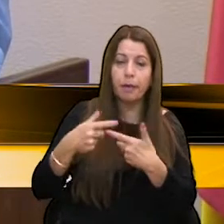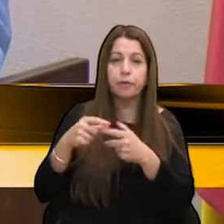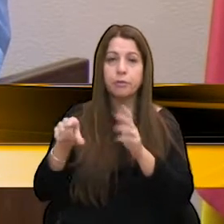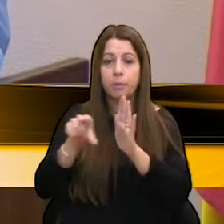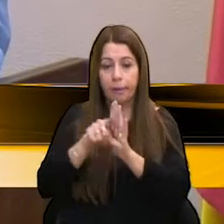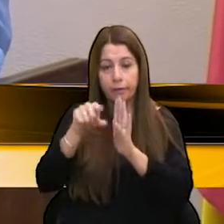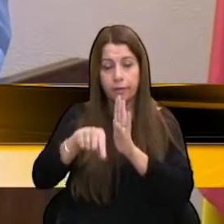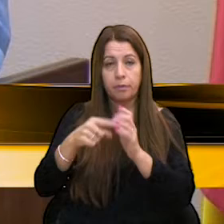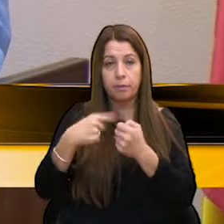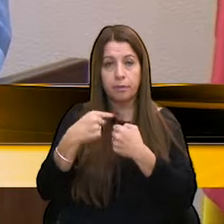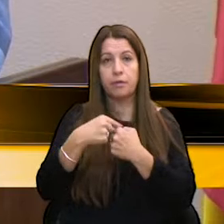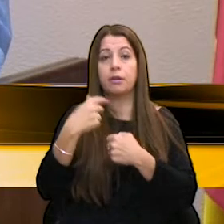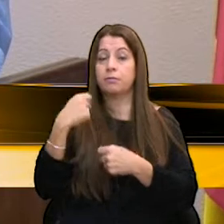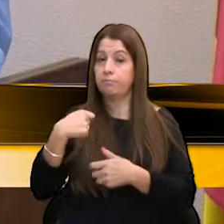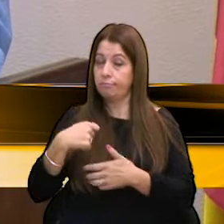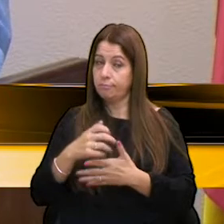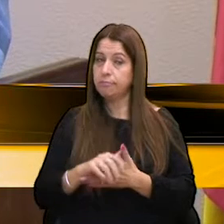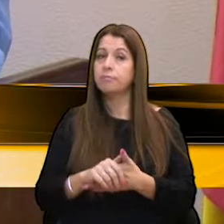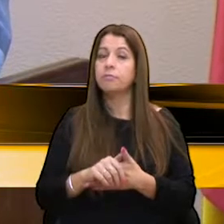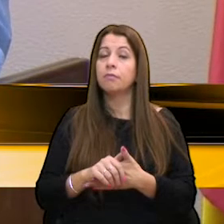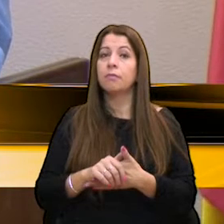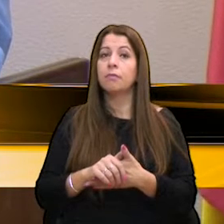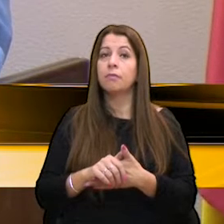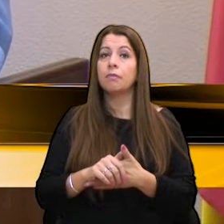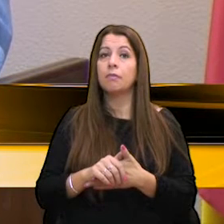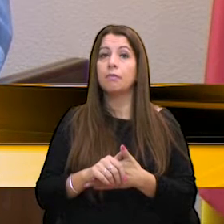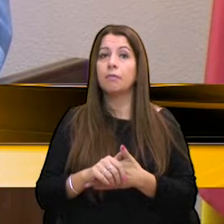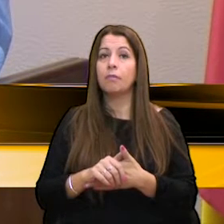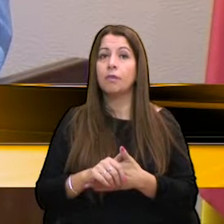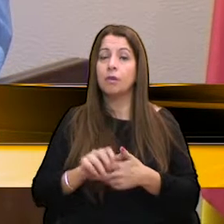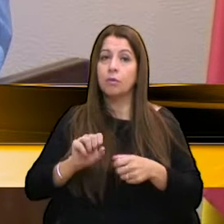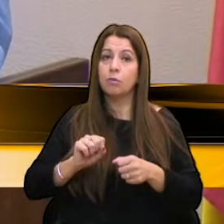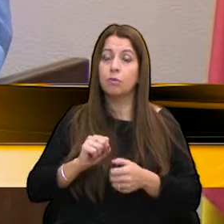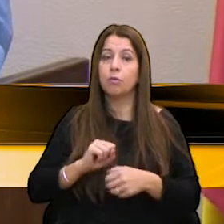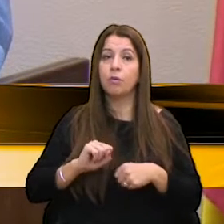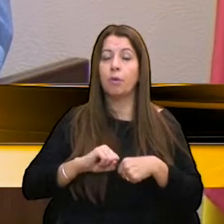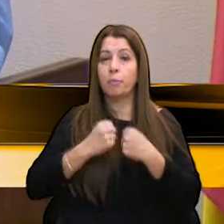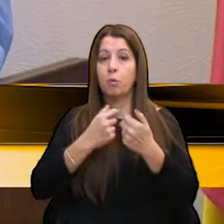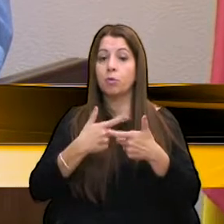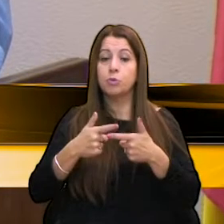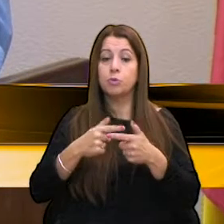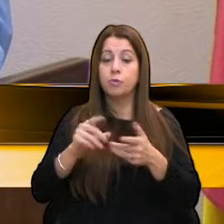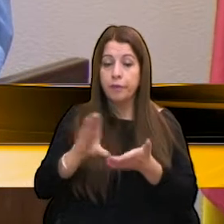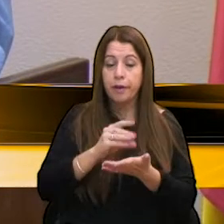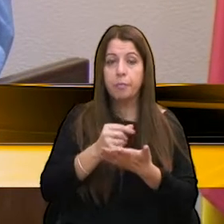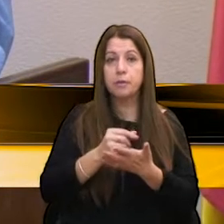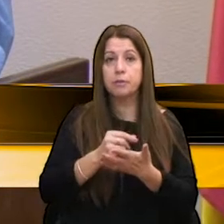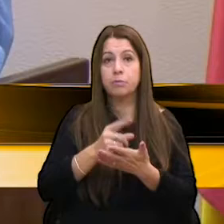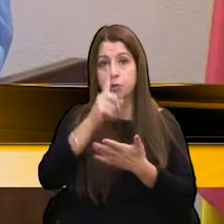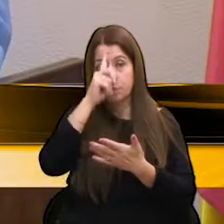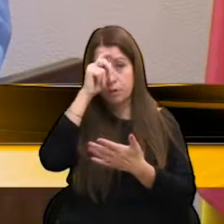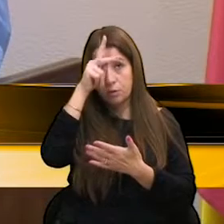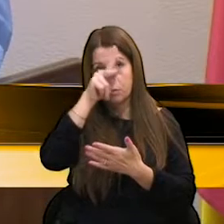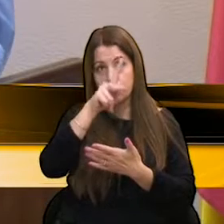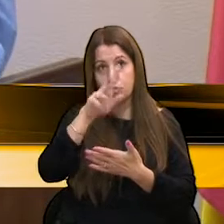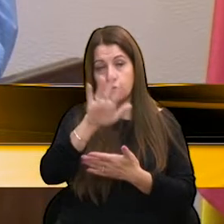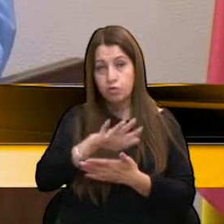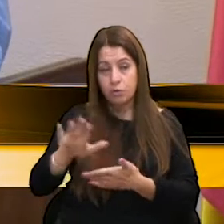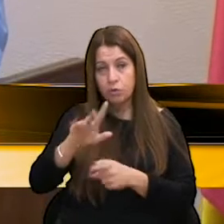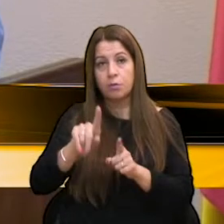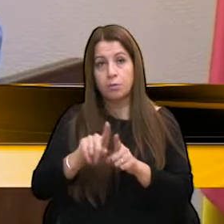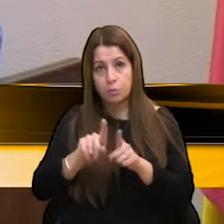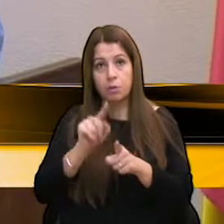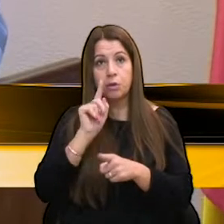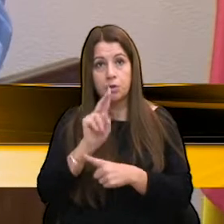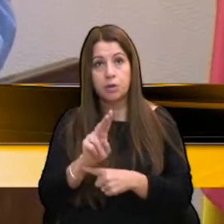também nós precisamos. Bandeiras do HG também, porque eu tenho contato direto com